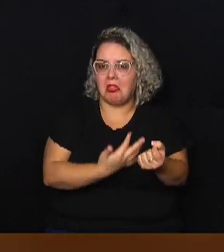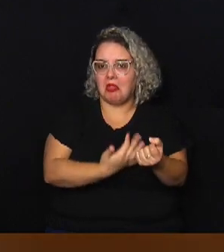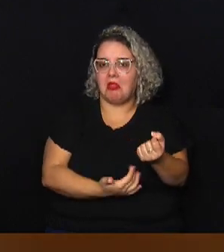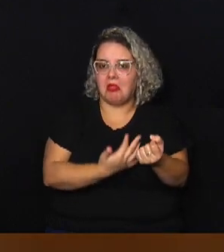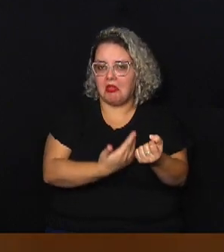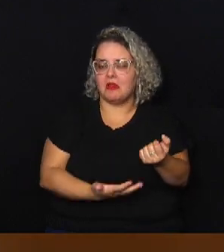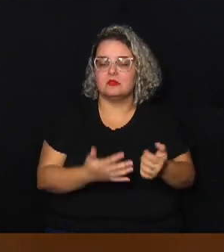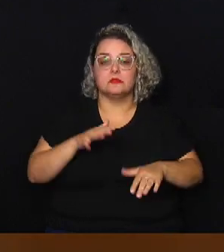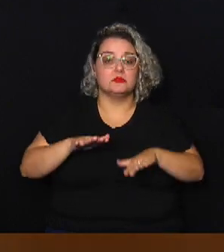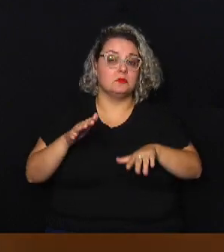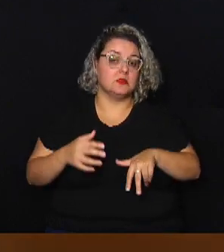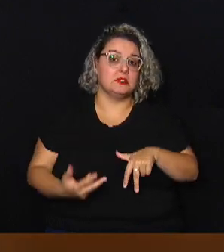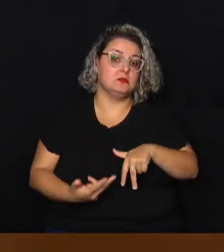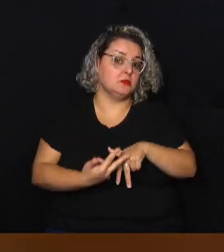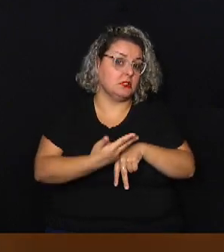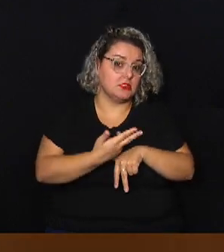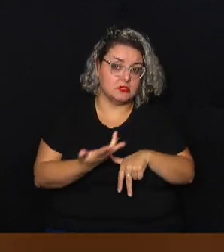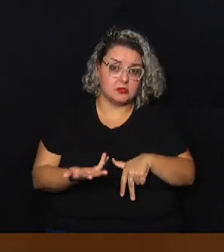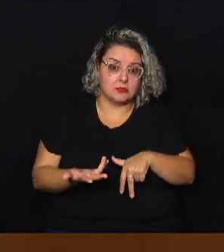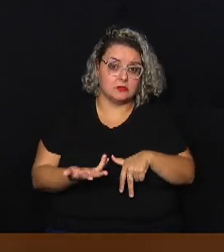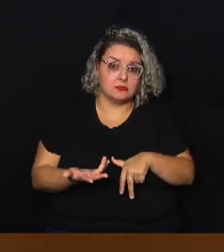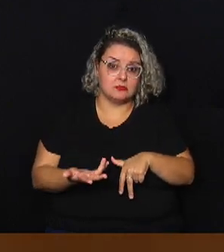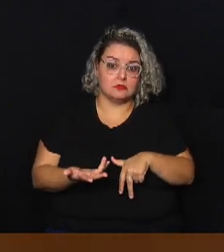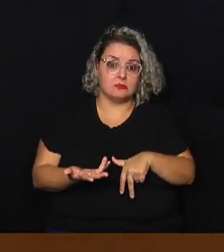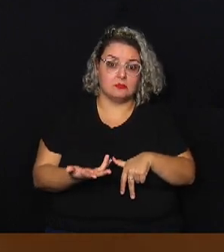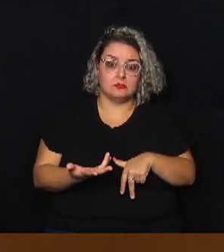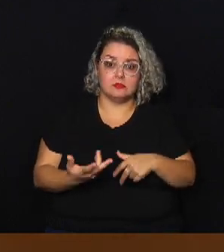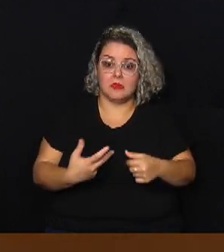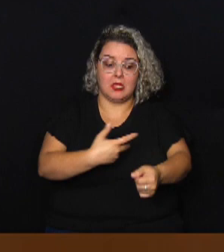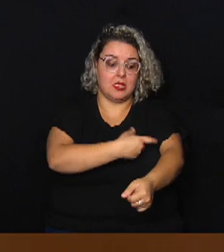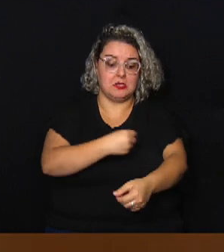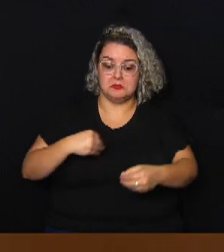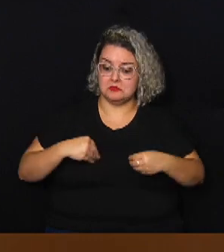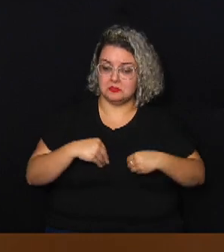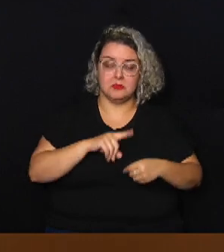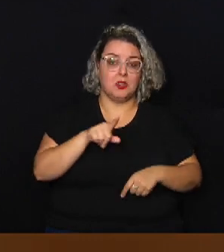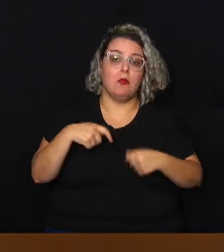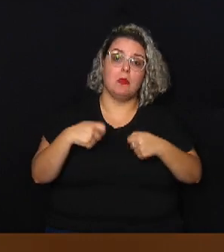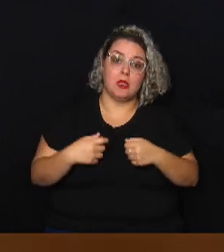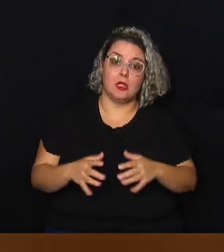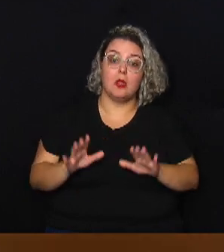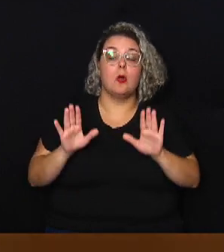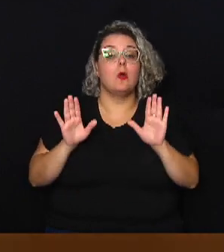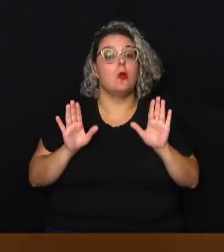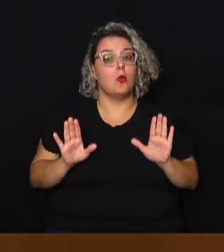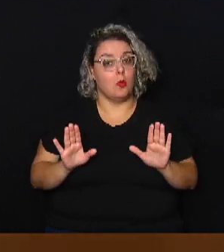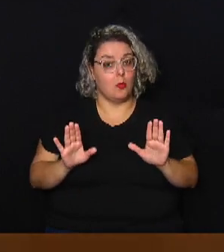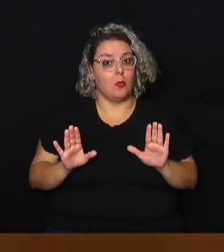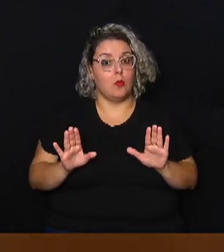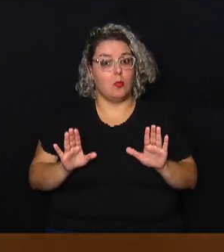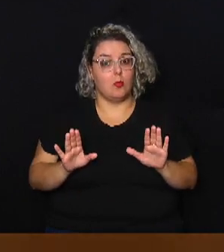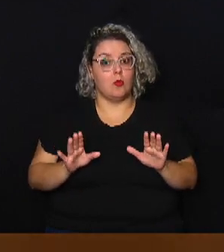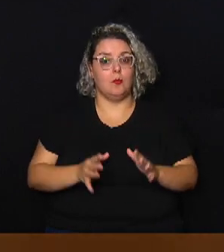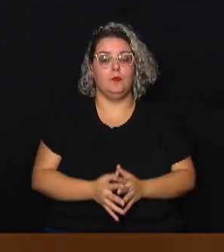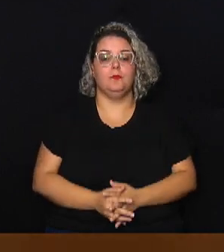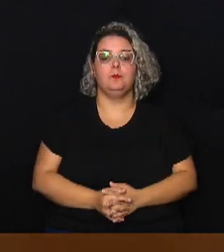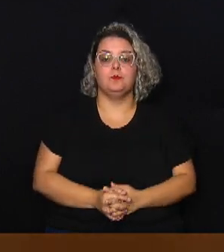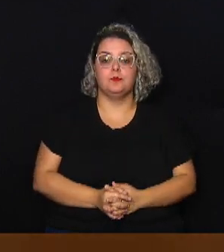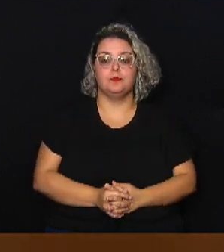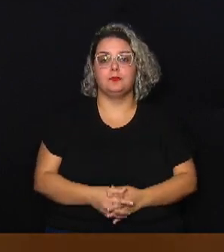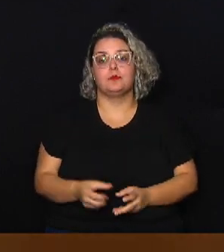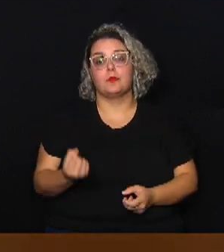da cirurgia, nenhum exame precisaria, de acordo com